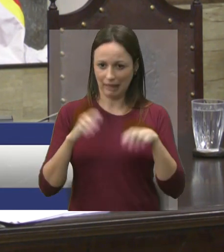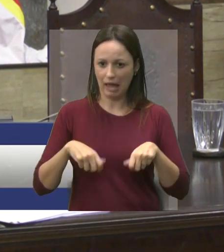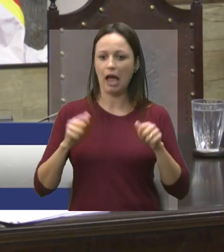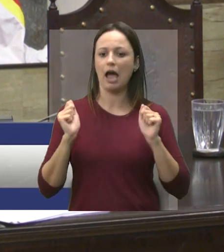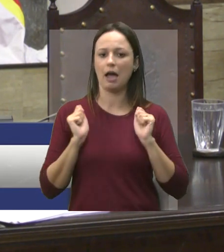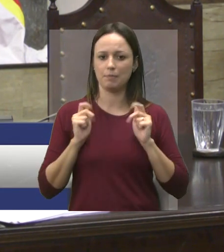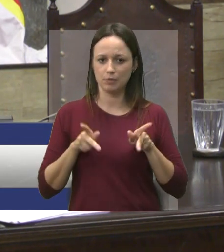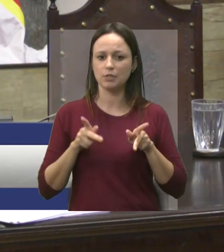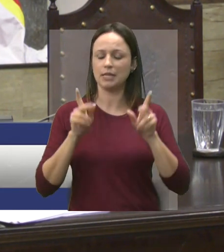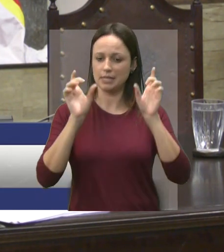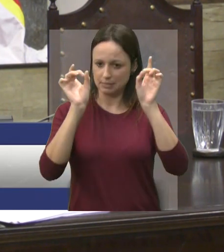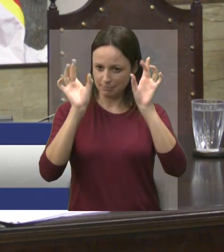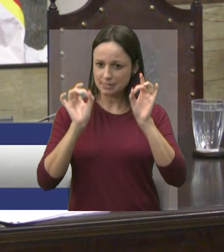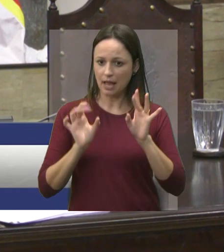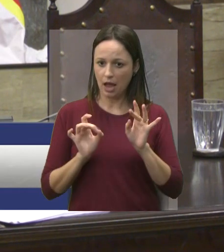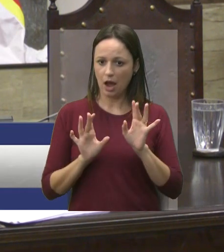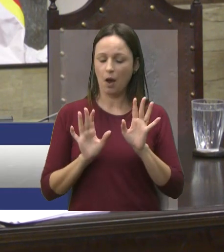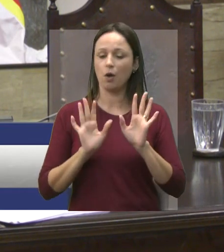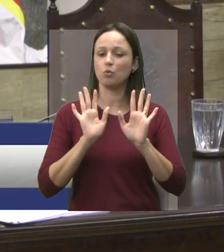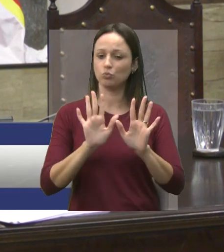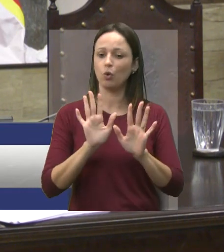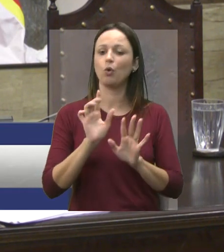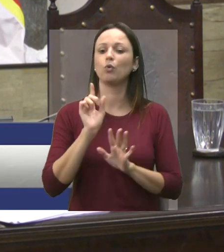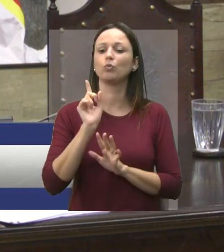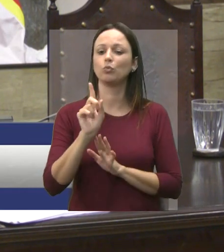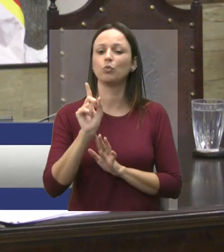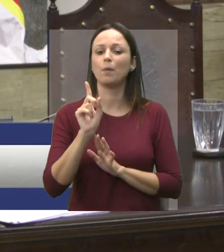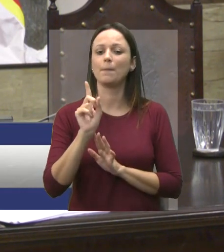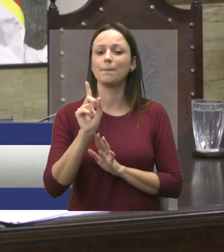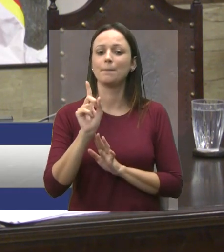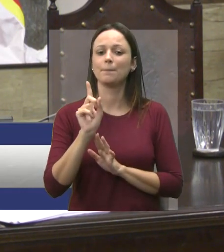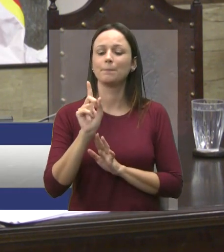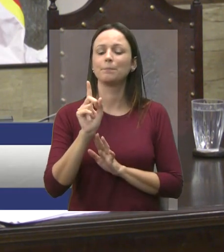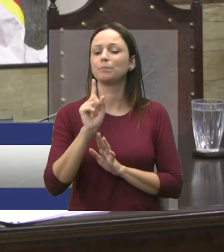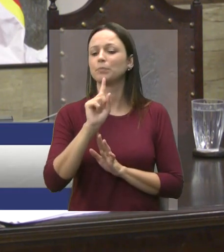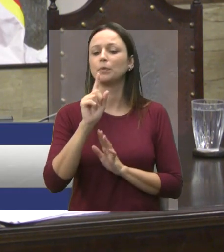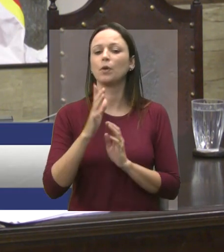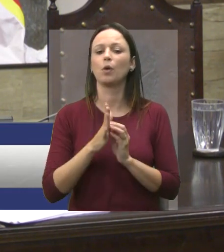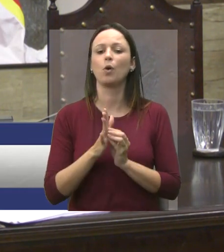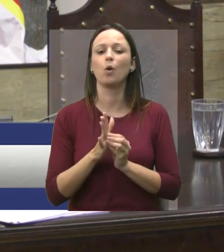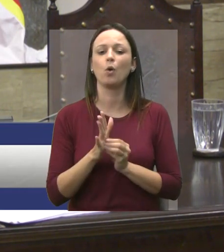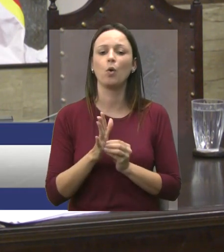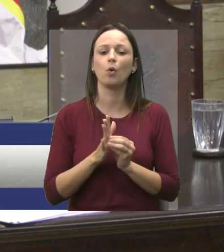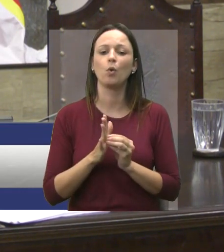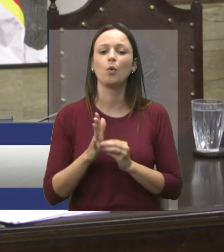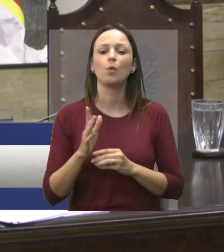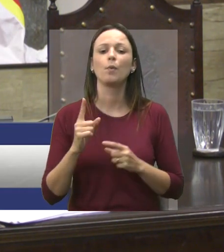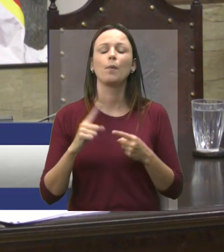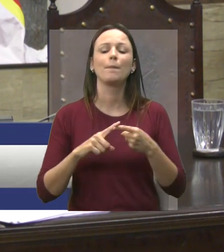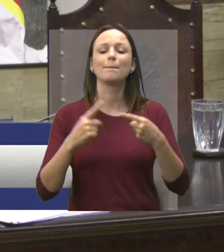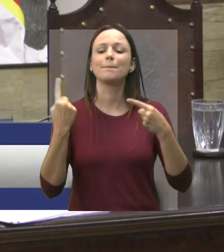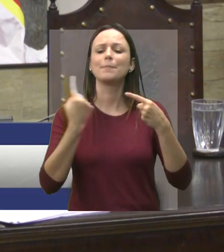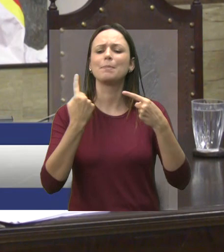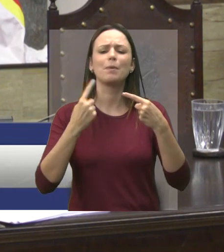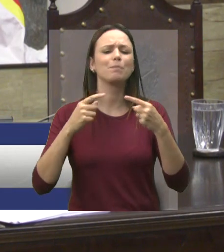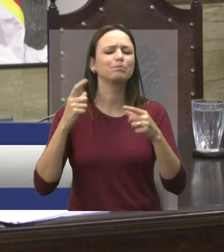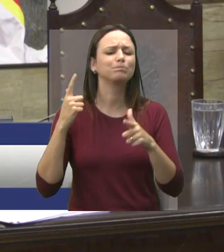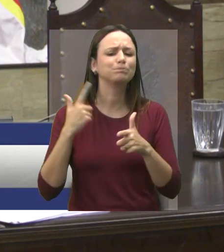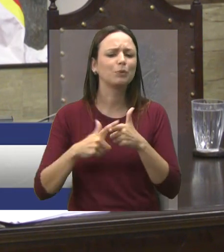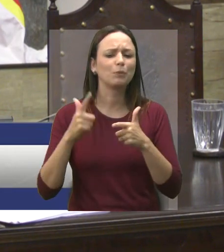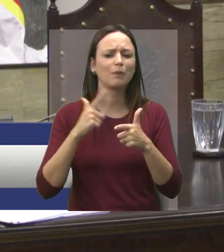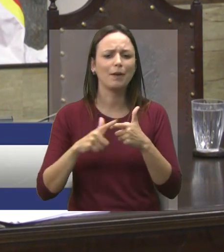especial ainda. Só que o primeiro ponto, aliás, o primeiro grande problema,